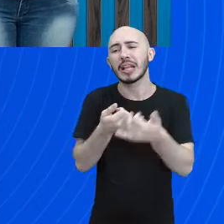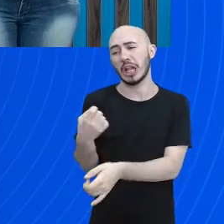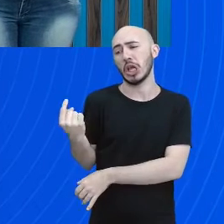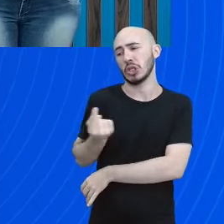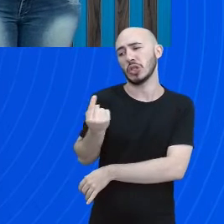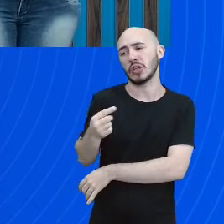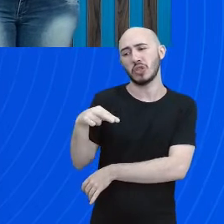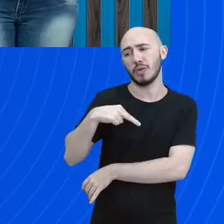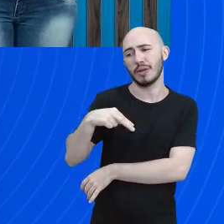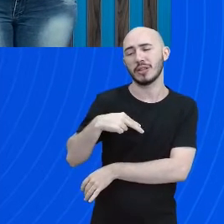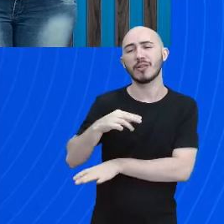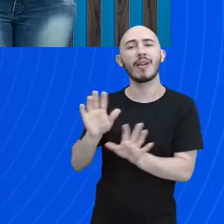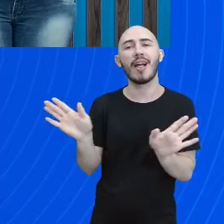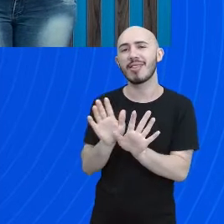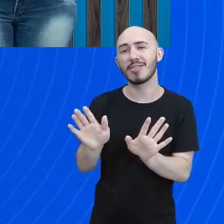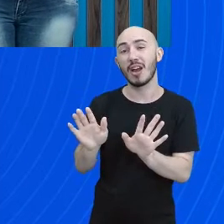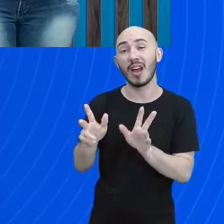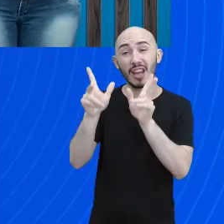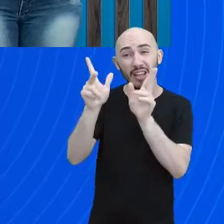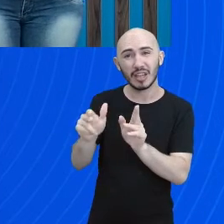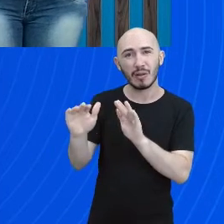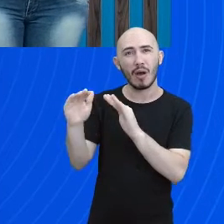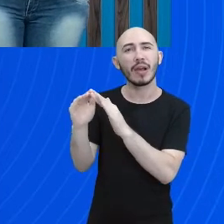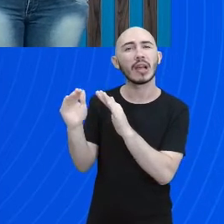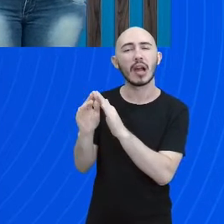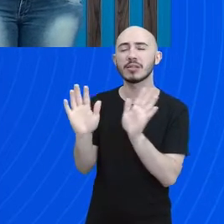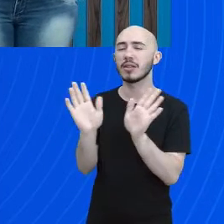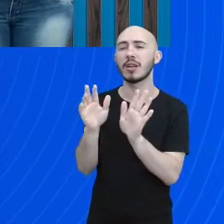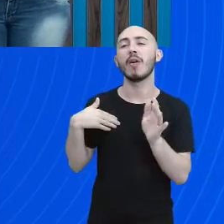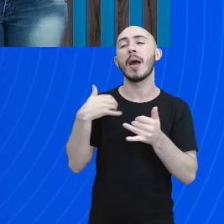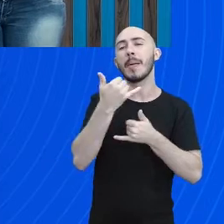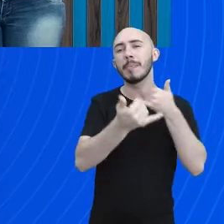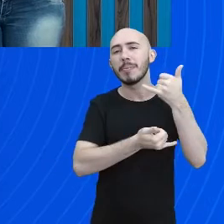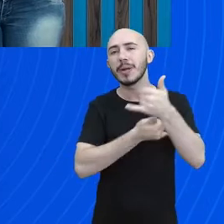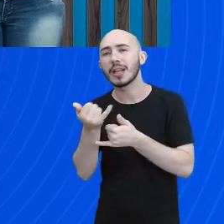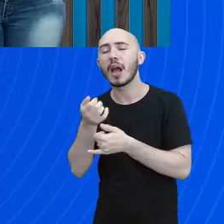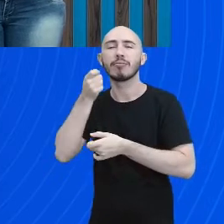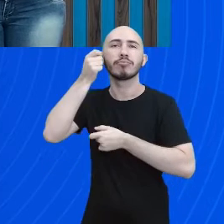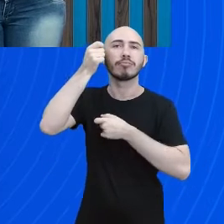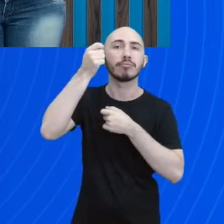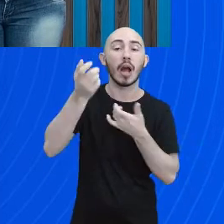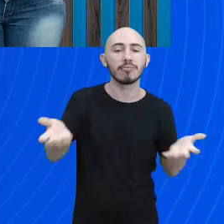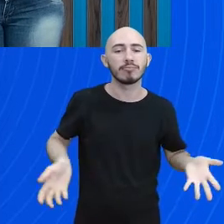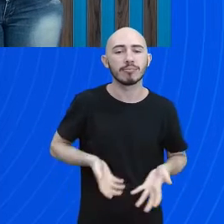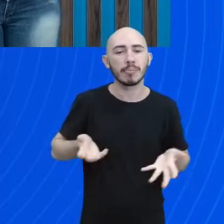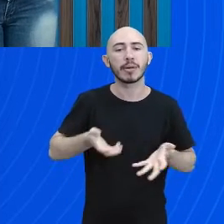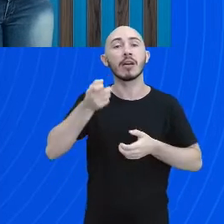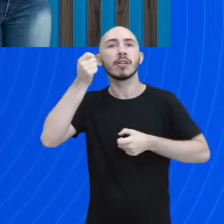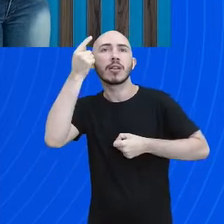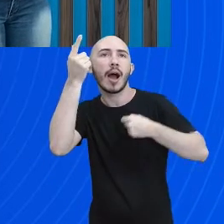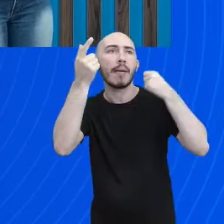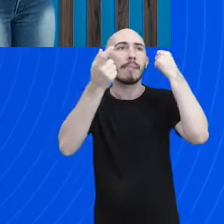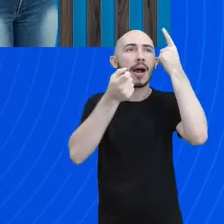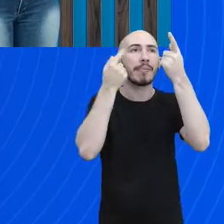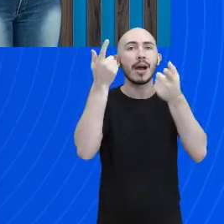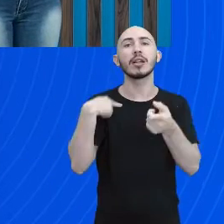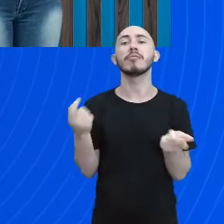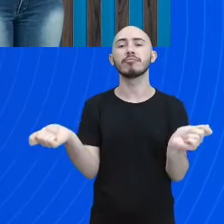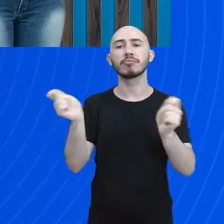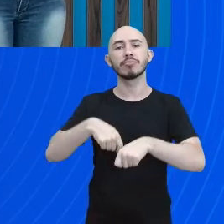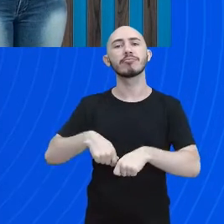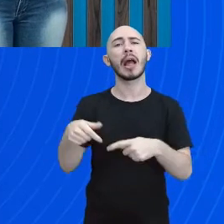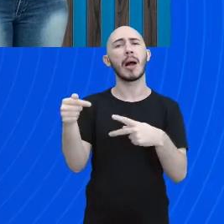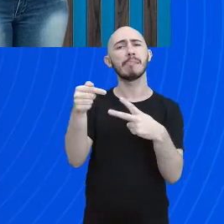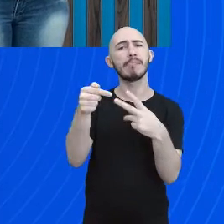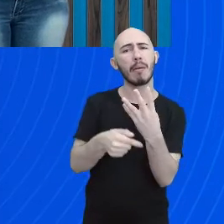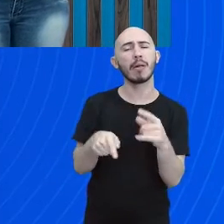individualizada que é em casa. Esse só brincar, ele está ali, olha, trabalhando criatividade, habilidade, não é isso? E